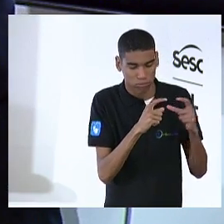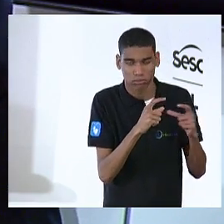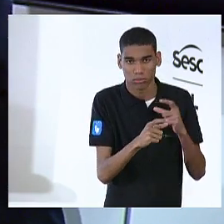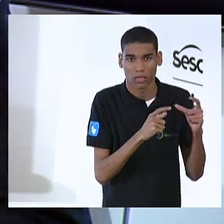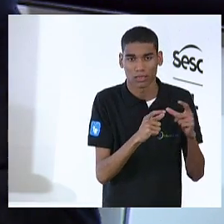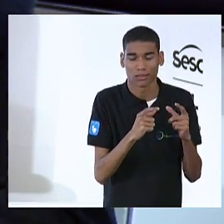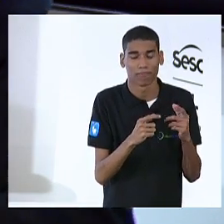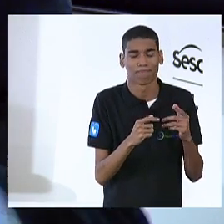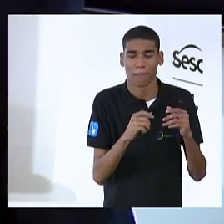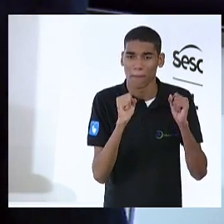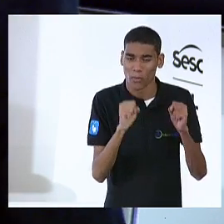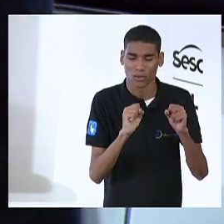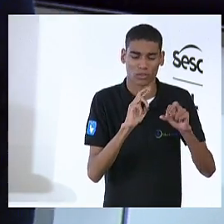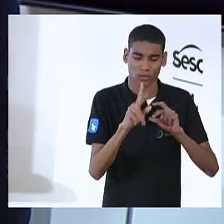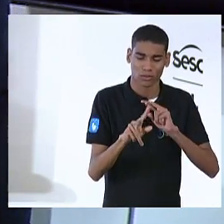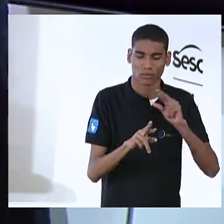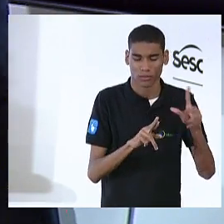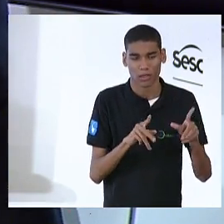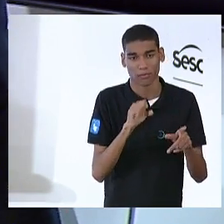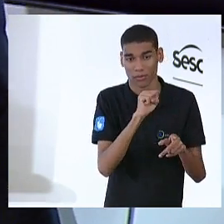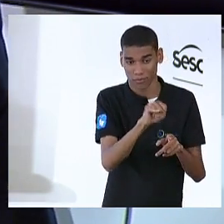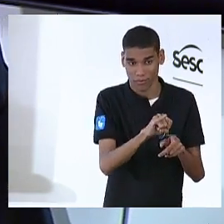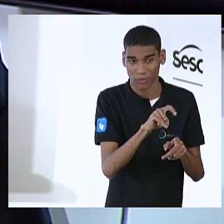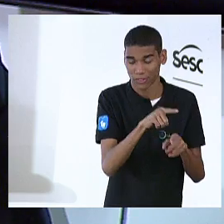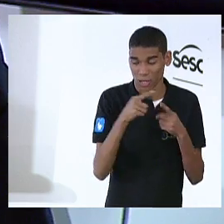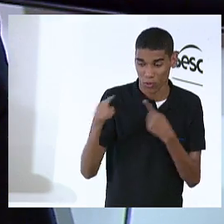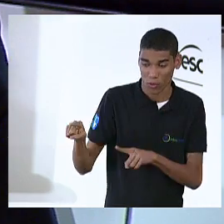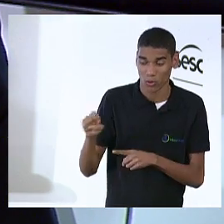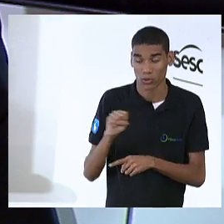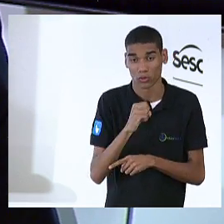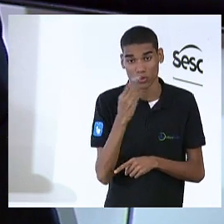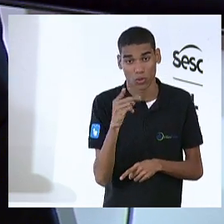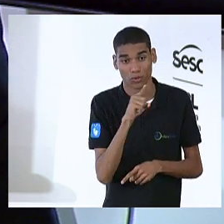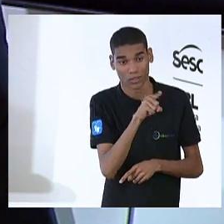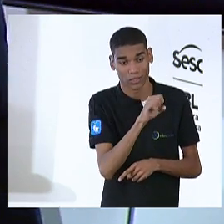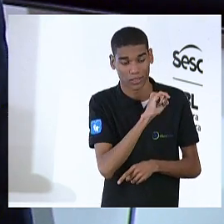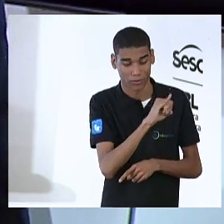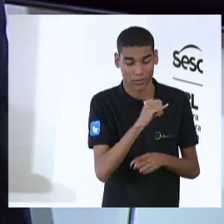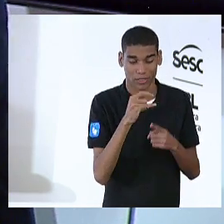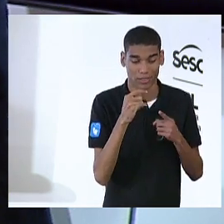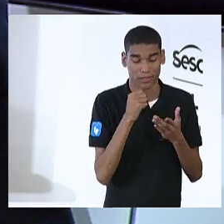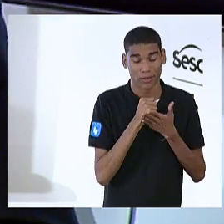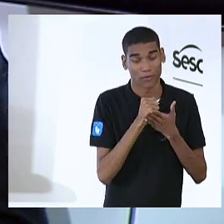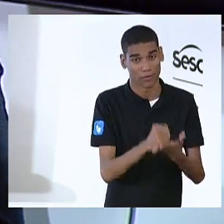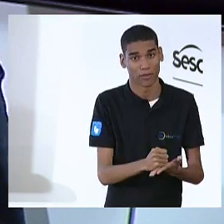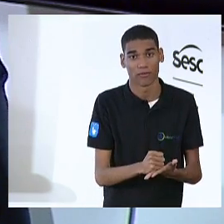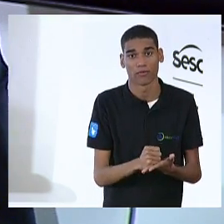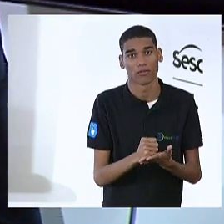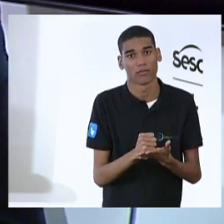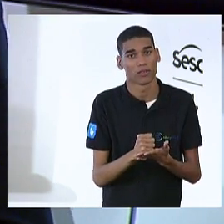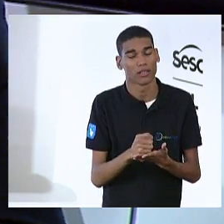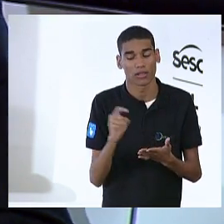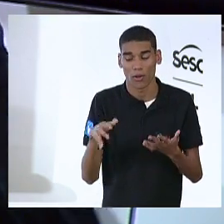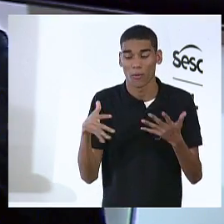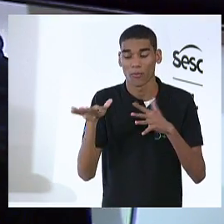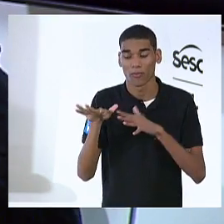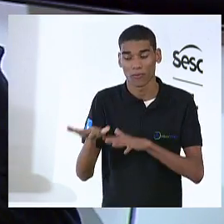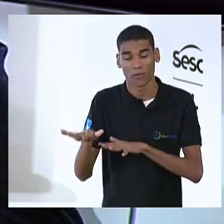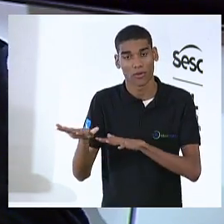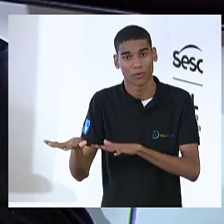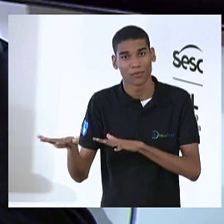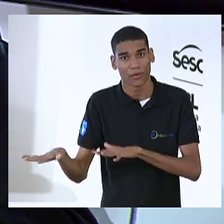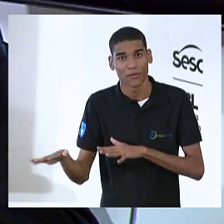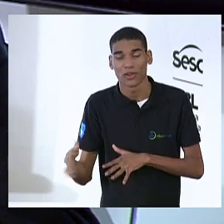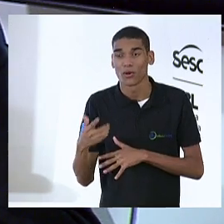suas diferenças, se você é a favor ou se você é contra a ditadura. Esse movimento veio junto com